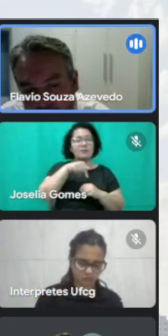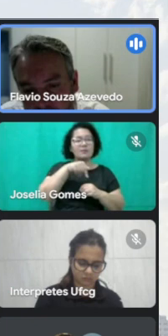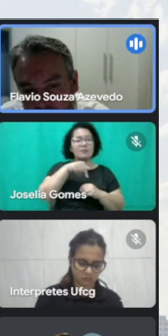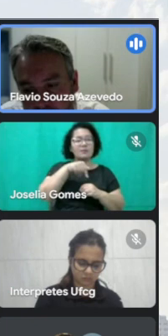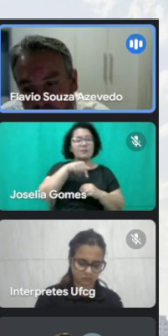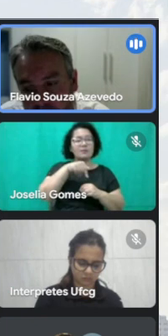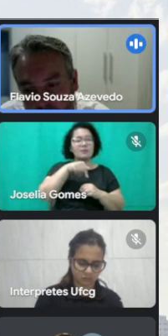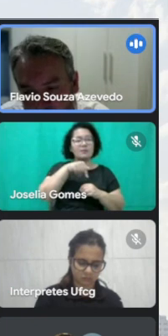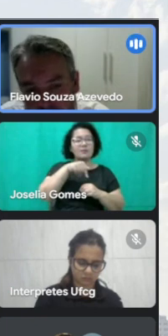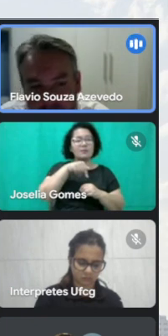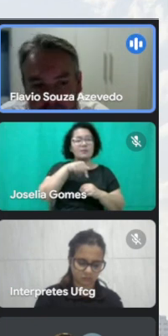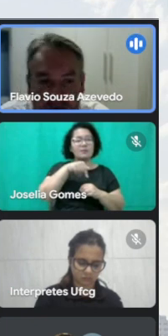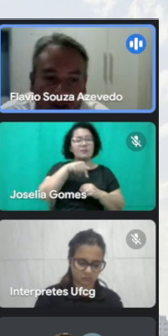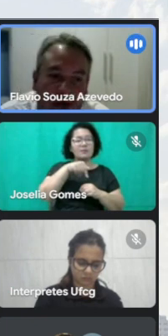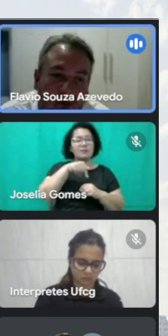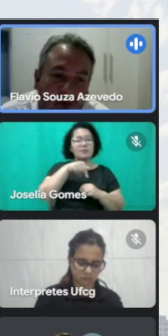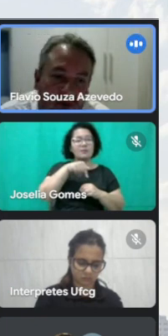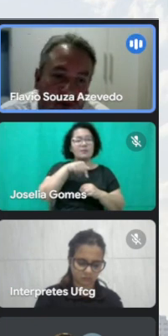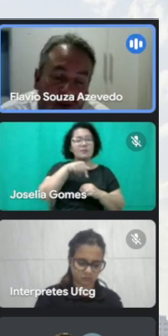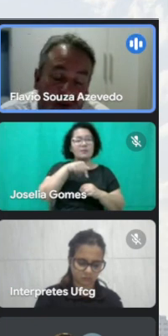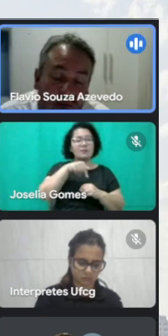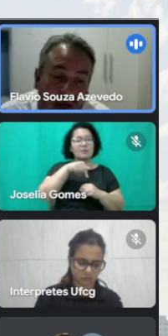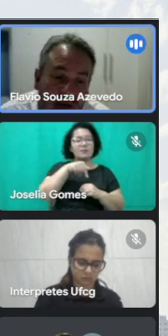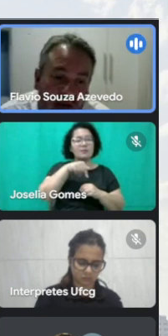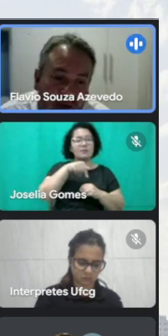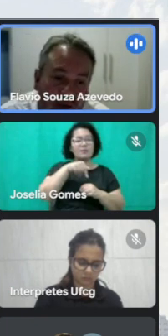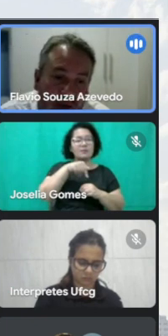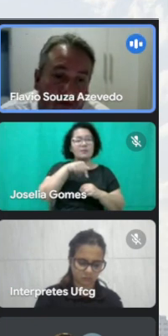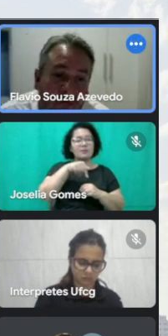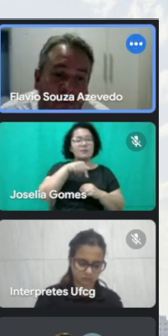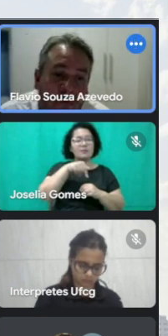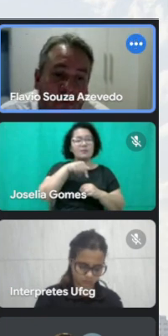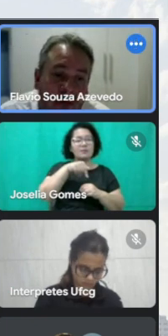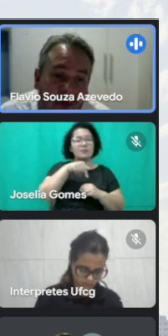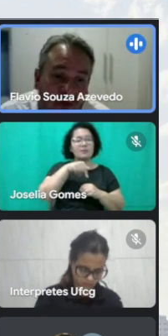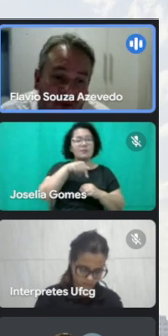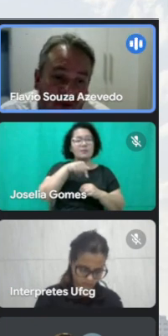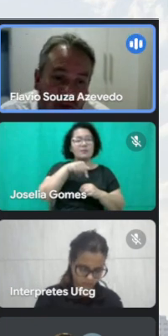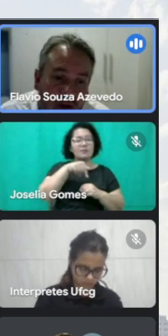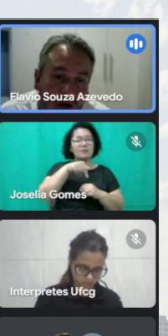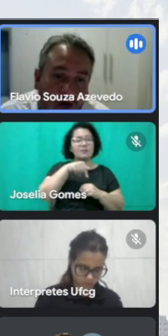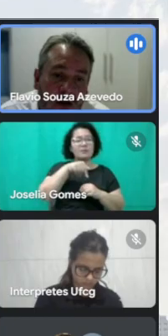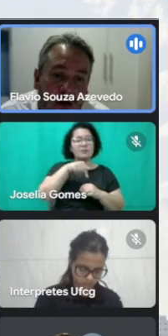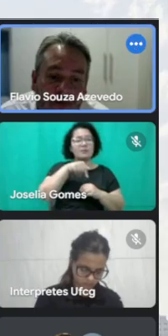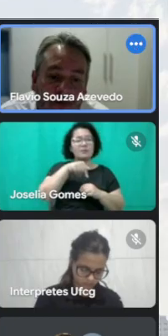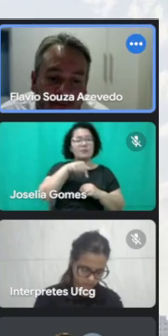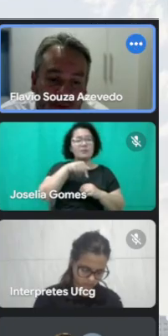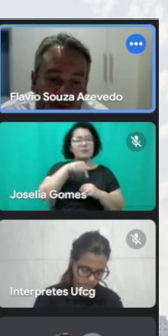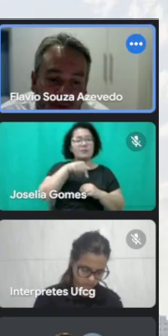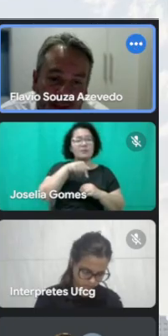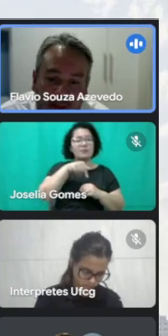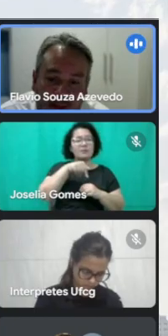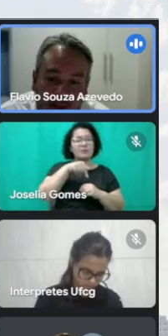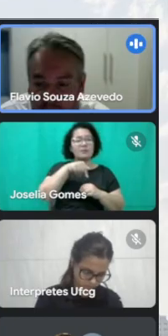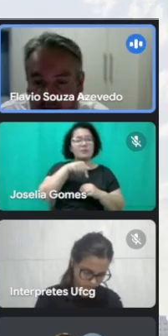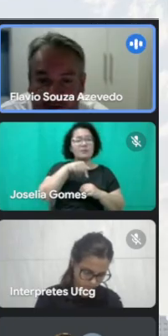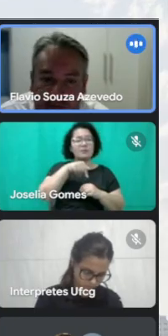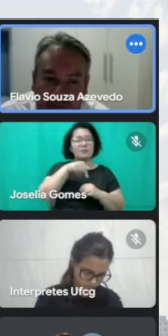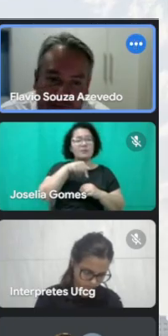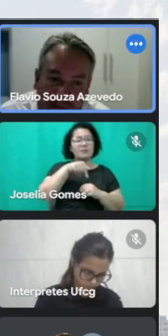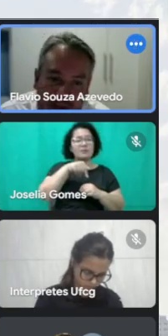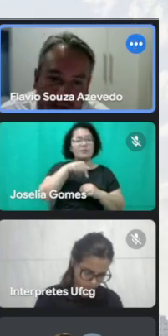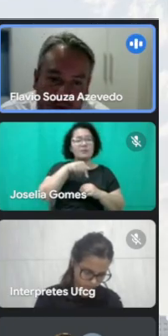nessa primeira data aí, todas as duas águas, todos os tipos de água estavam ruins. Depois teve uma melhora, aqui também